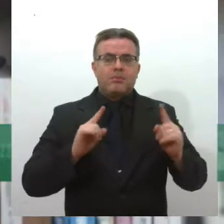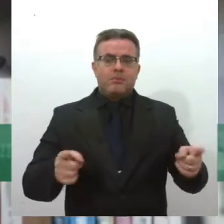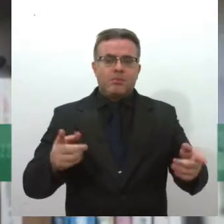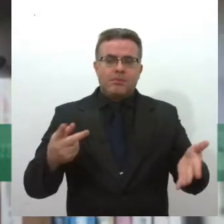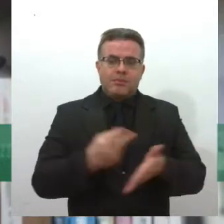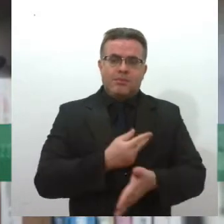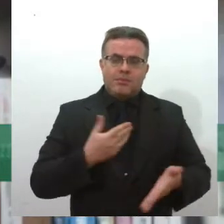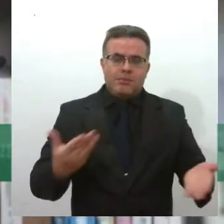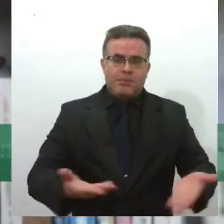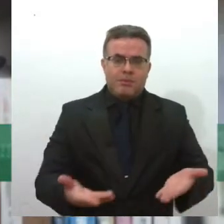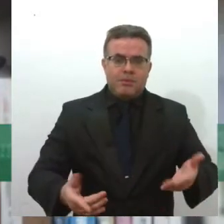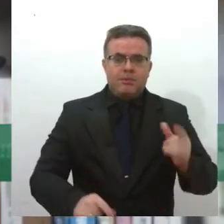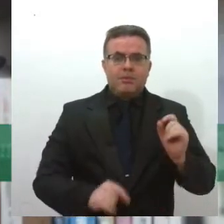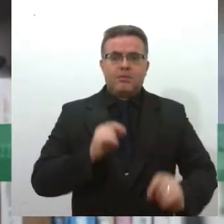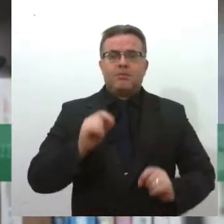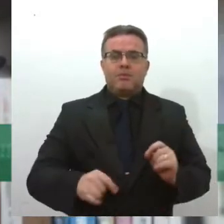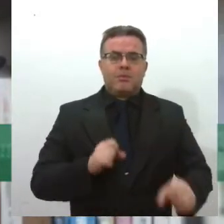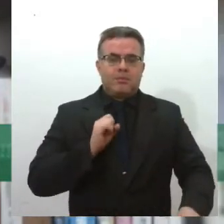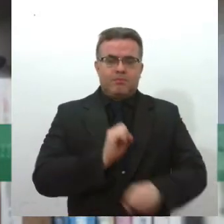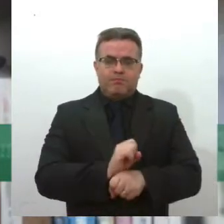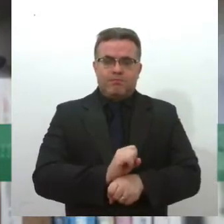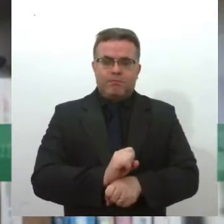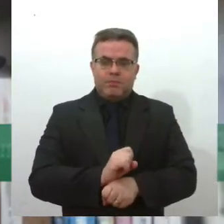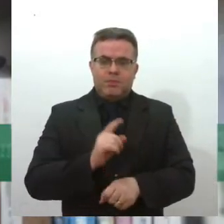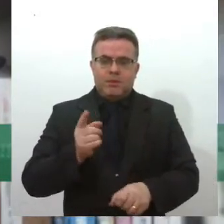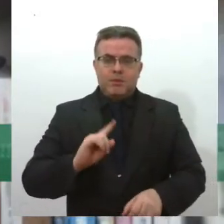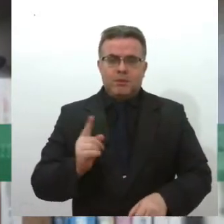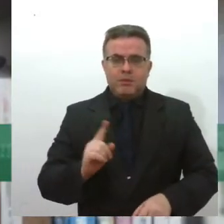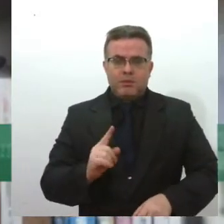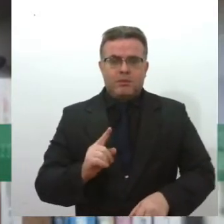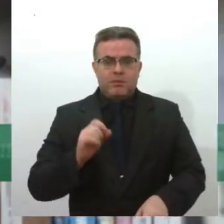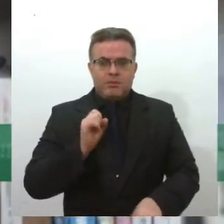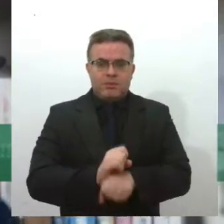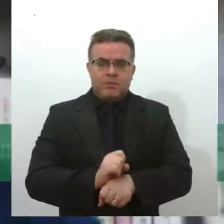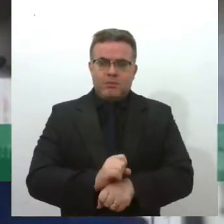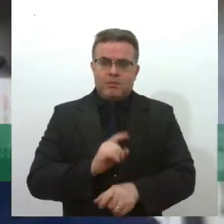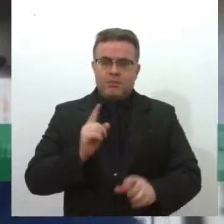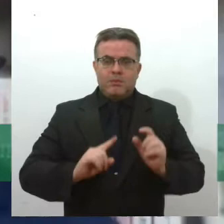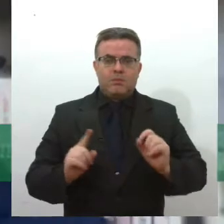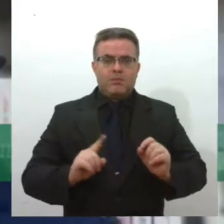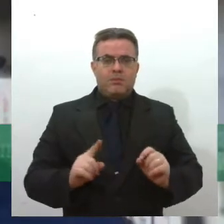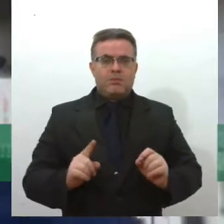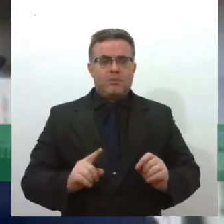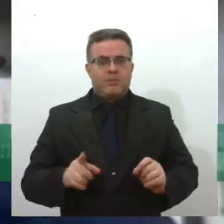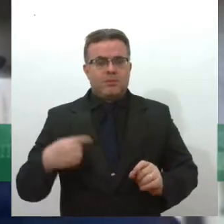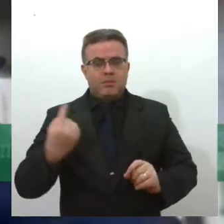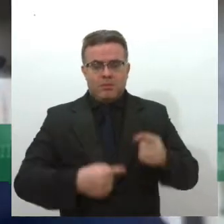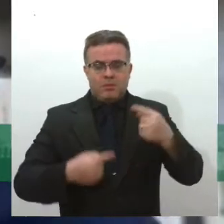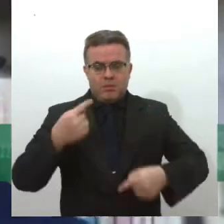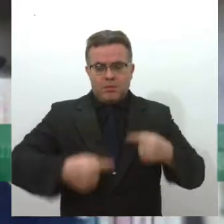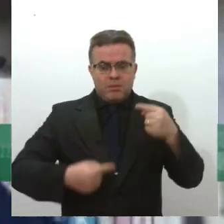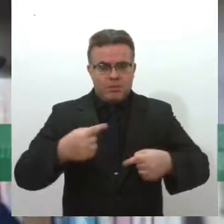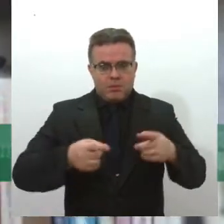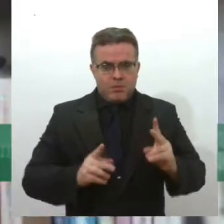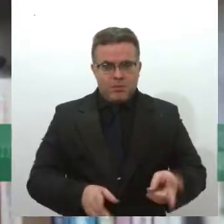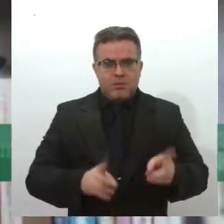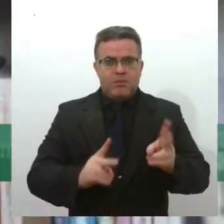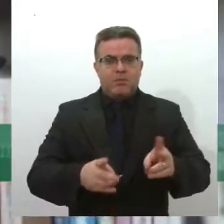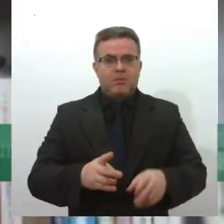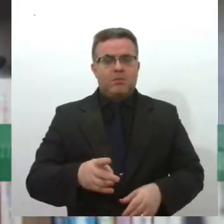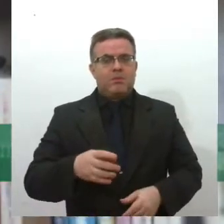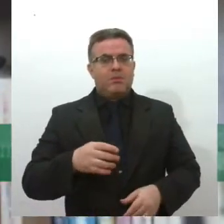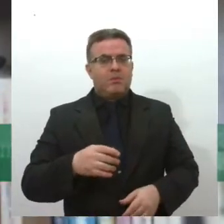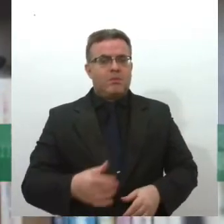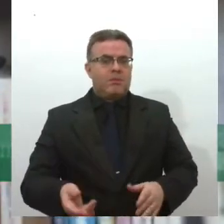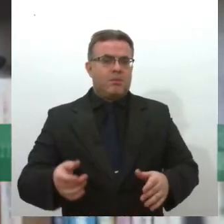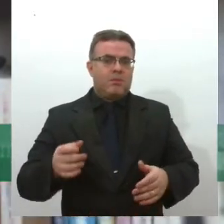tenho é que isto não para por aqui, não vai parar por aqui. Enquanto nós estamos debatendo, são 15 para as 10,